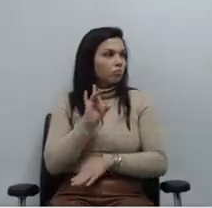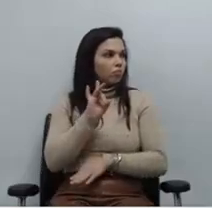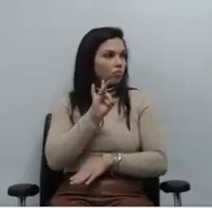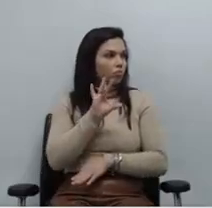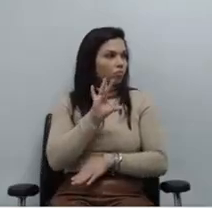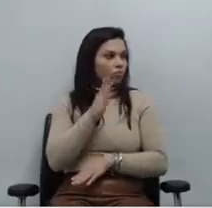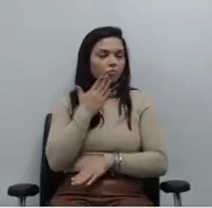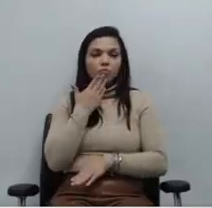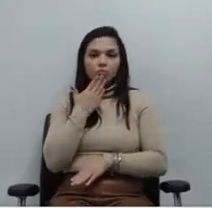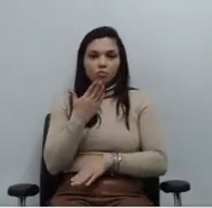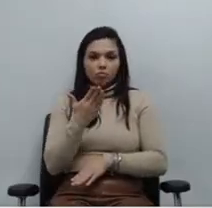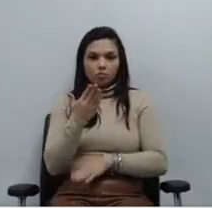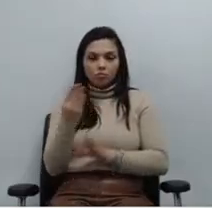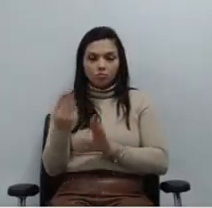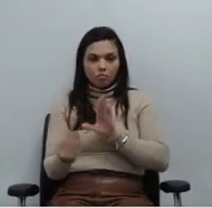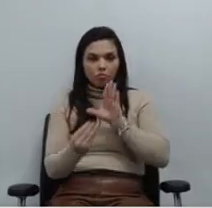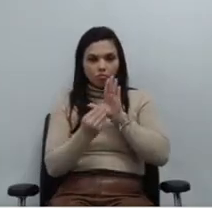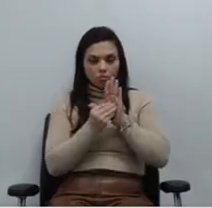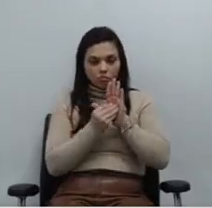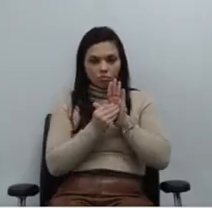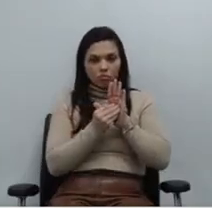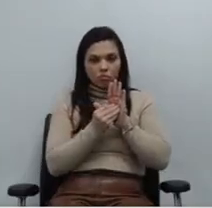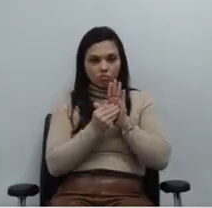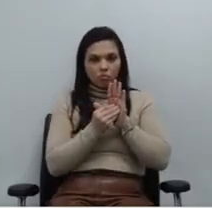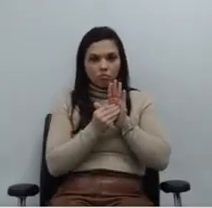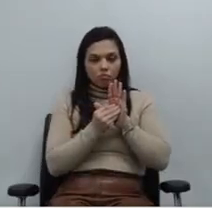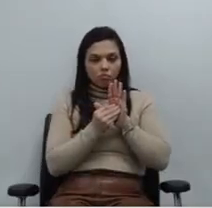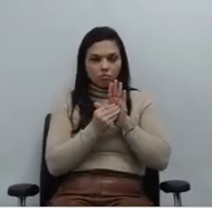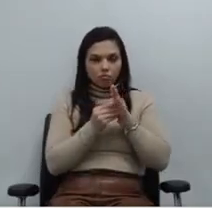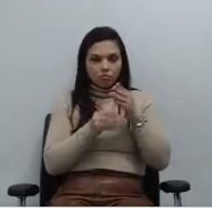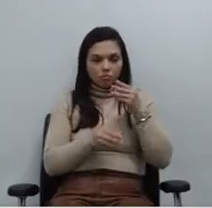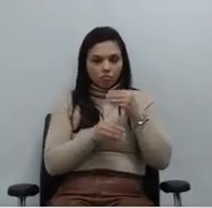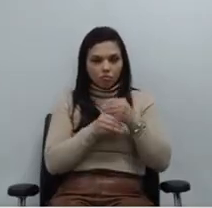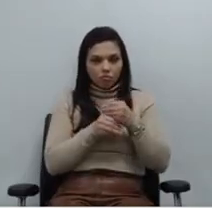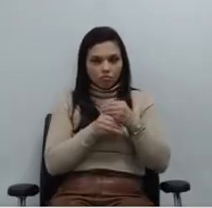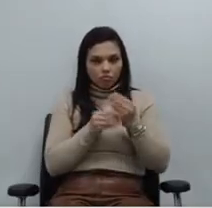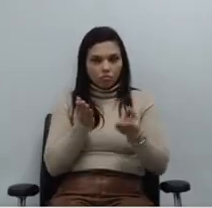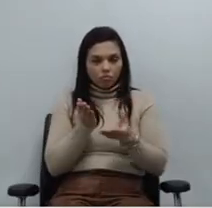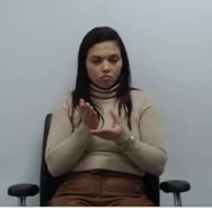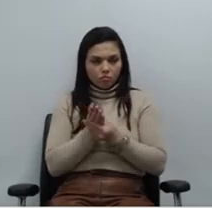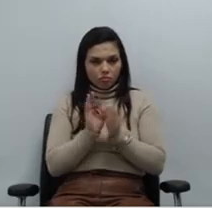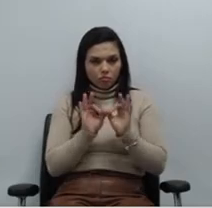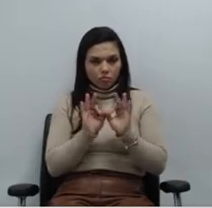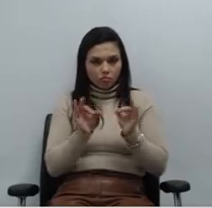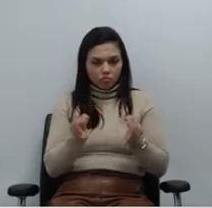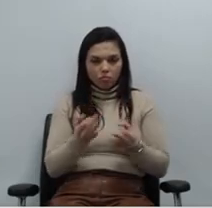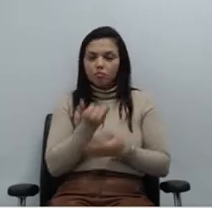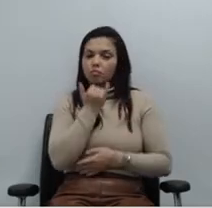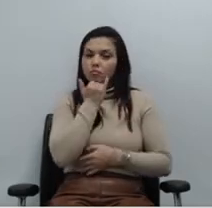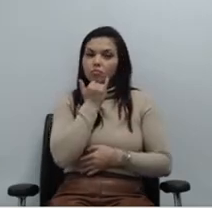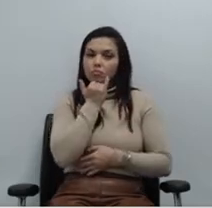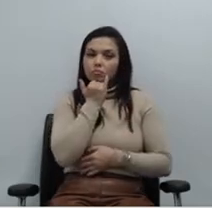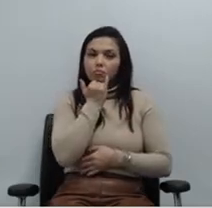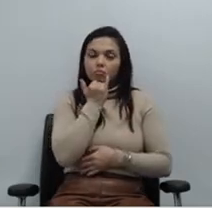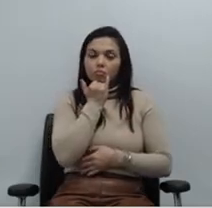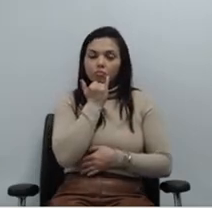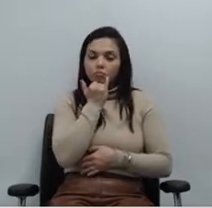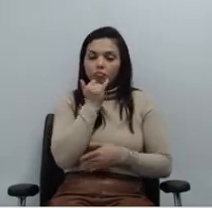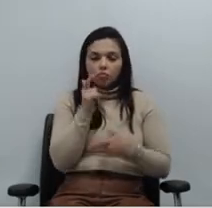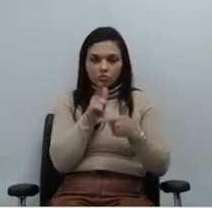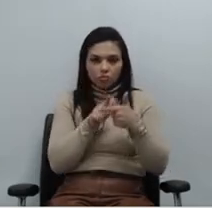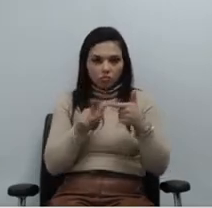tinha pedido a inclusão de um afastamento simples. Perfeito, não tinha visto na outra, ficou no Tá. peço